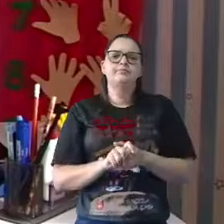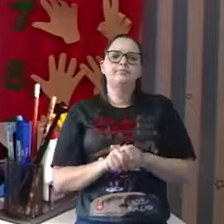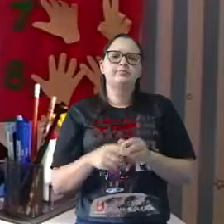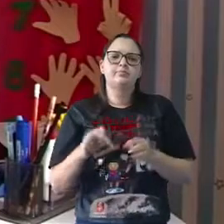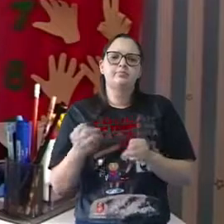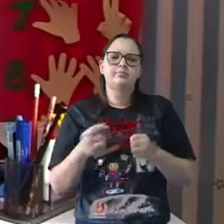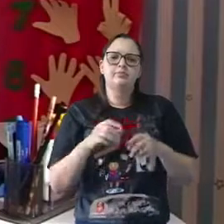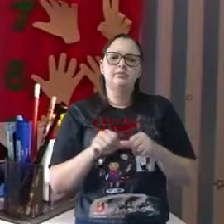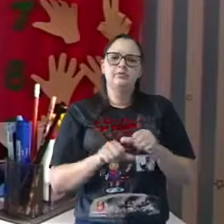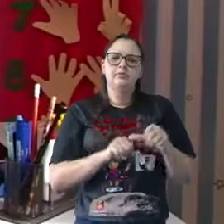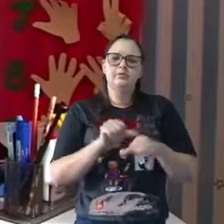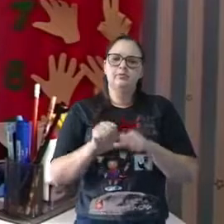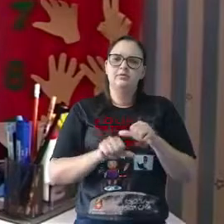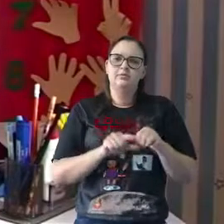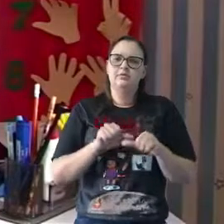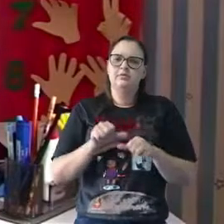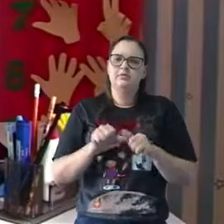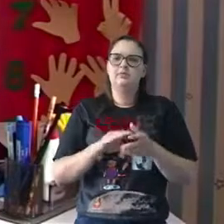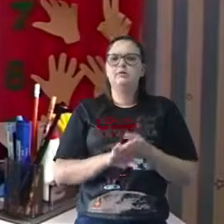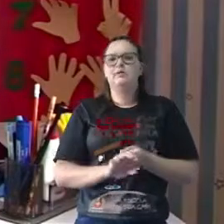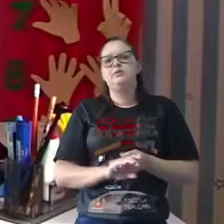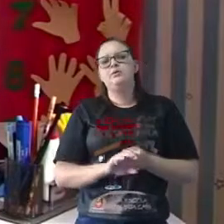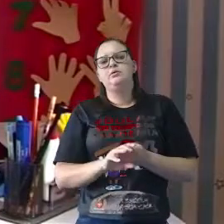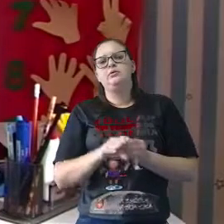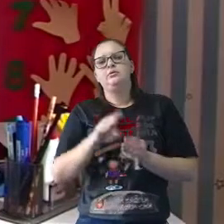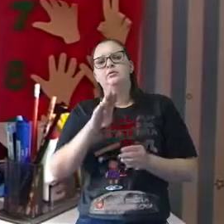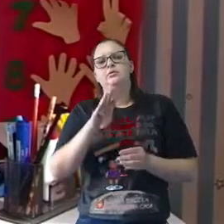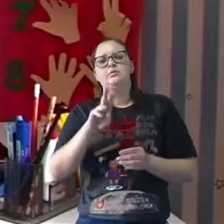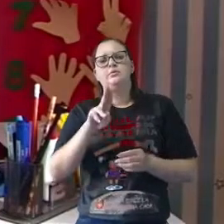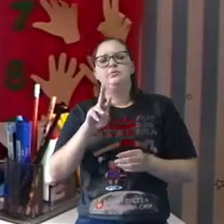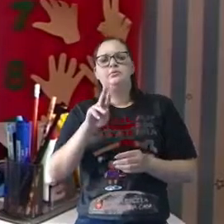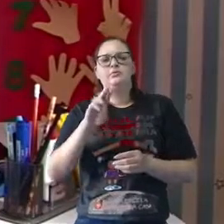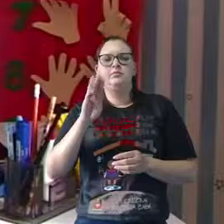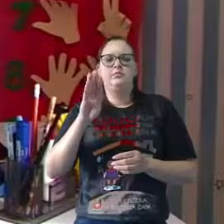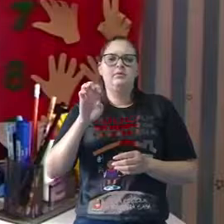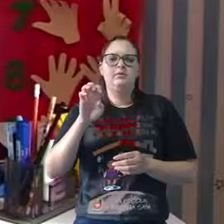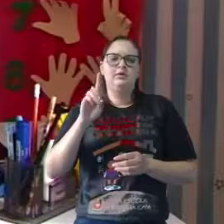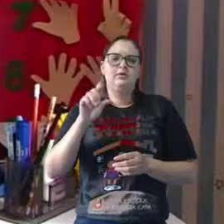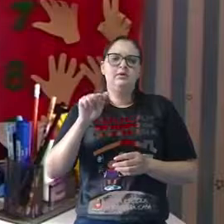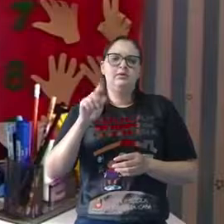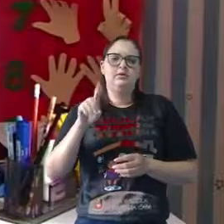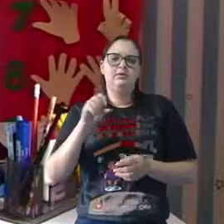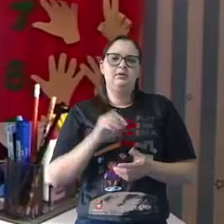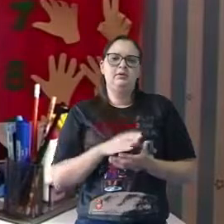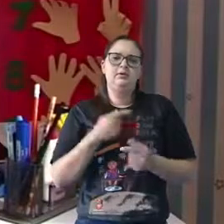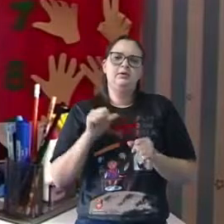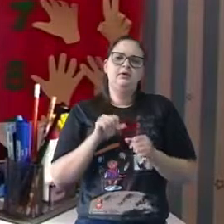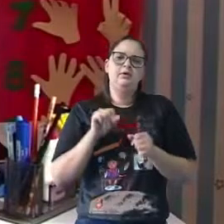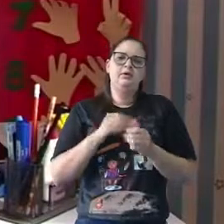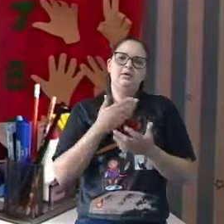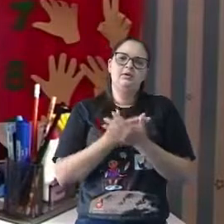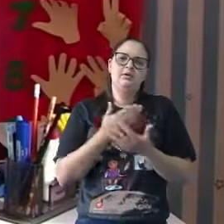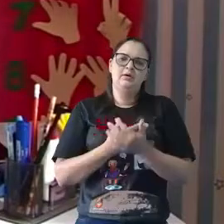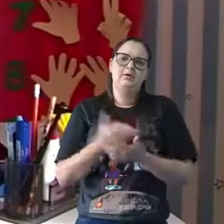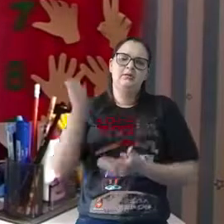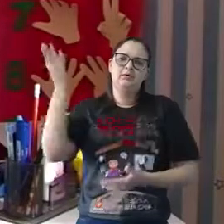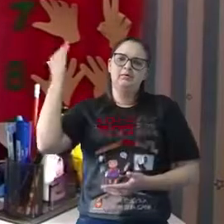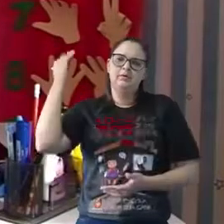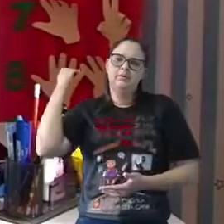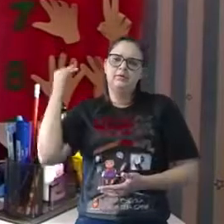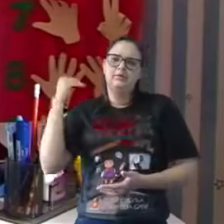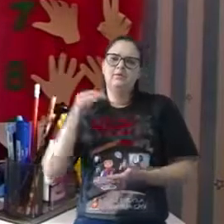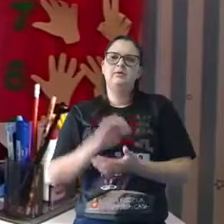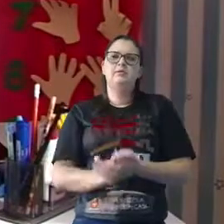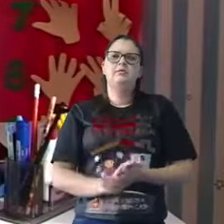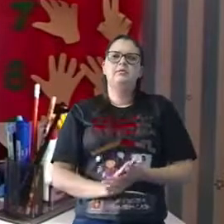mudanças relacionadas à puberdade. E aí, na aula passada, eu falei para vocês que a reprodução humana ela se